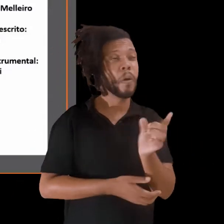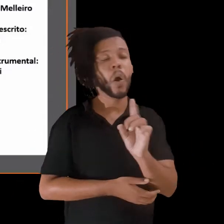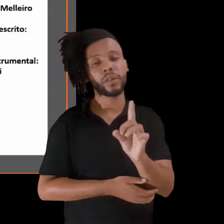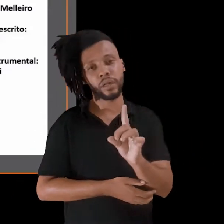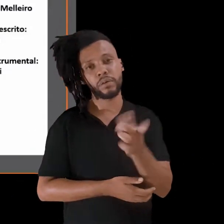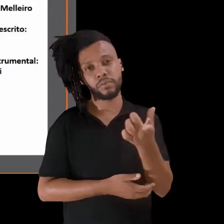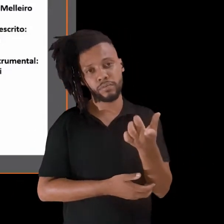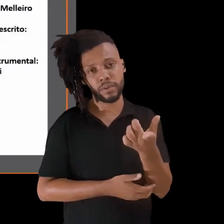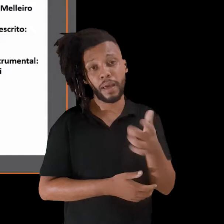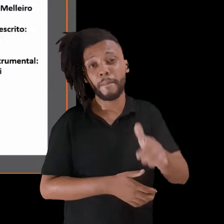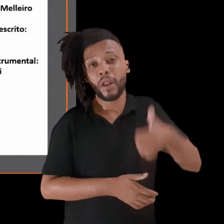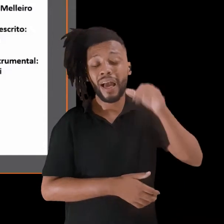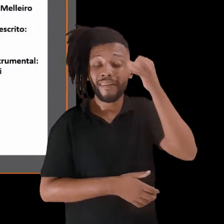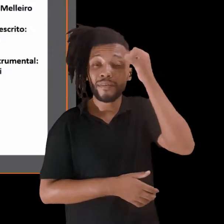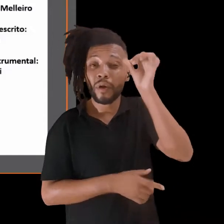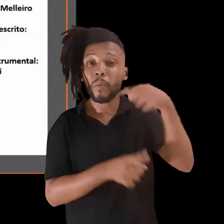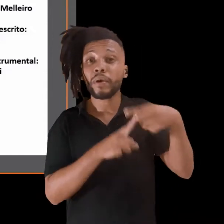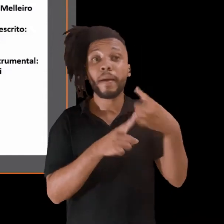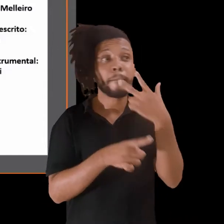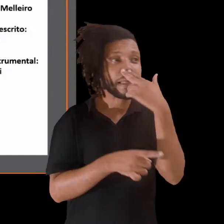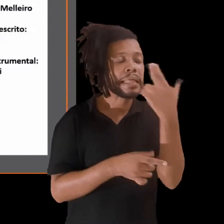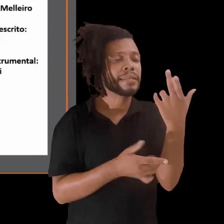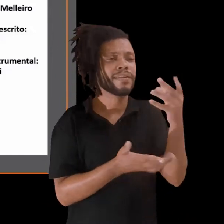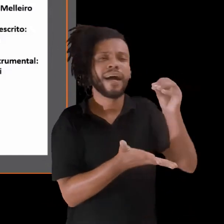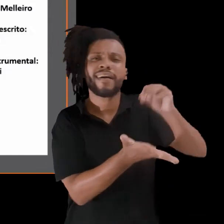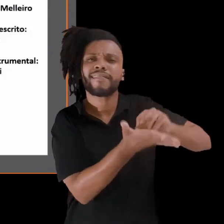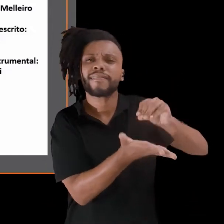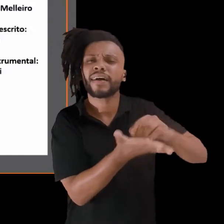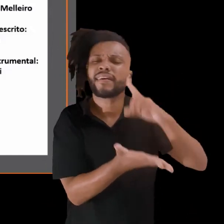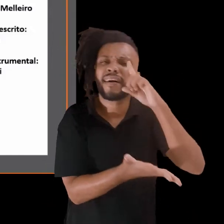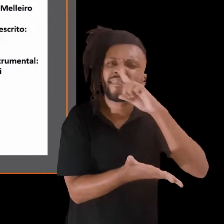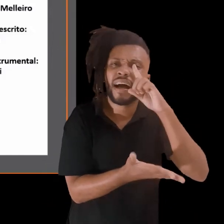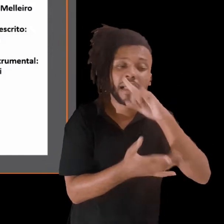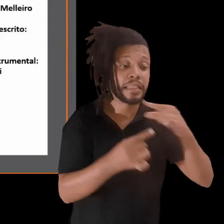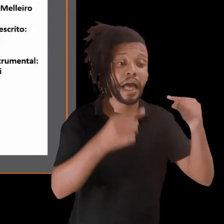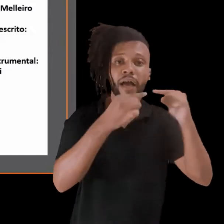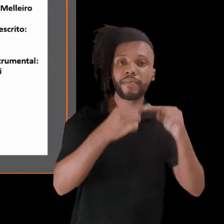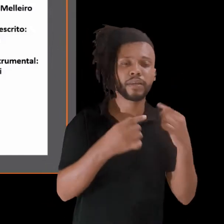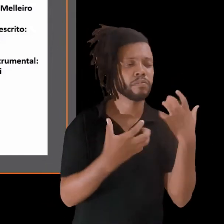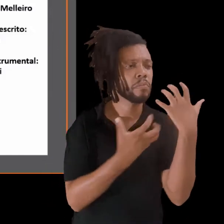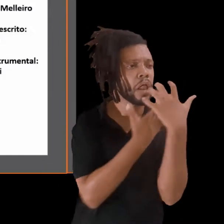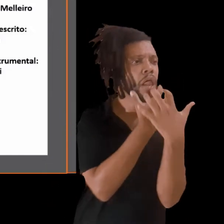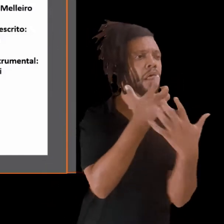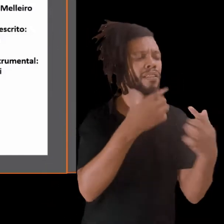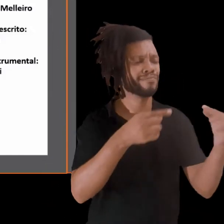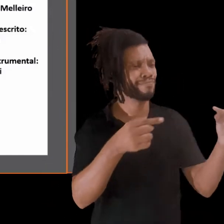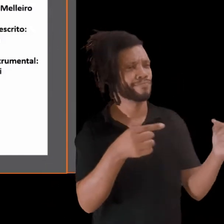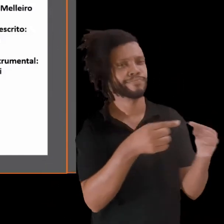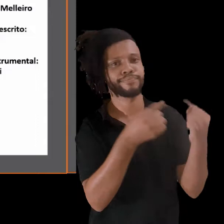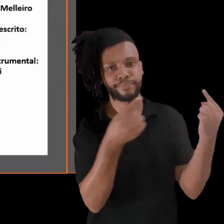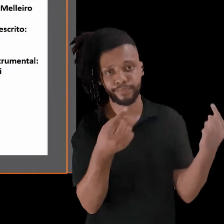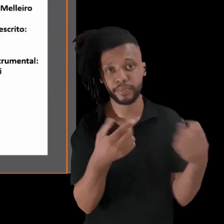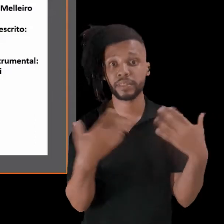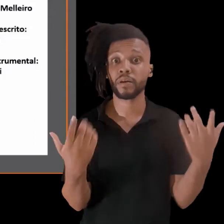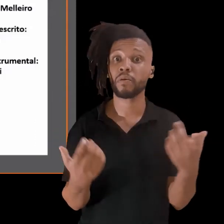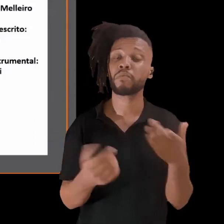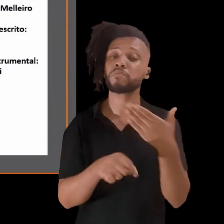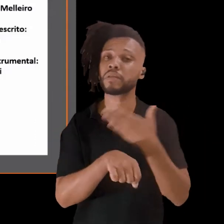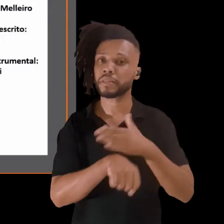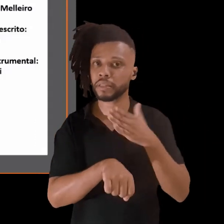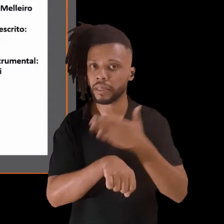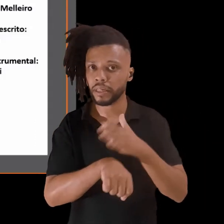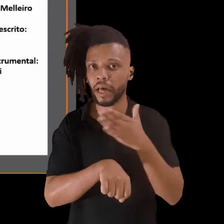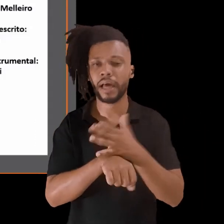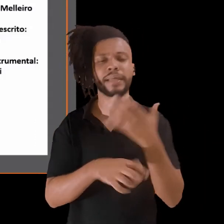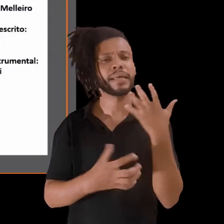porque ele ocasiona uma imprecisão na afinação. Então, para